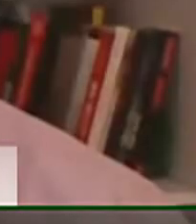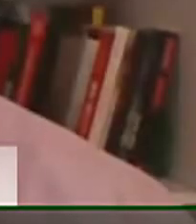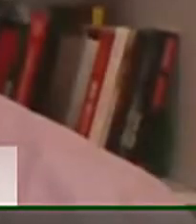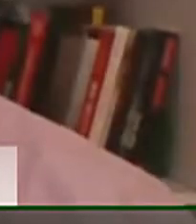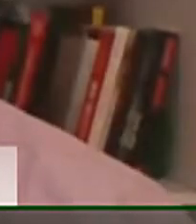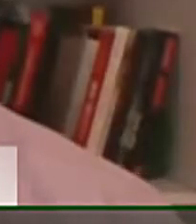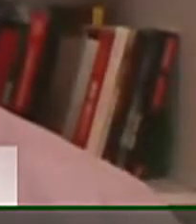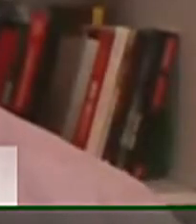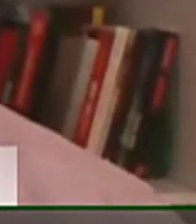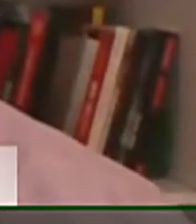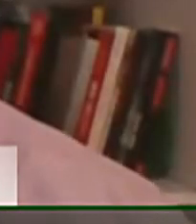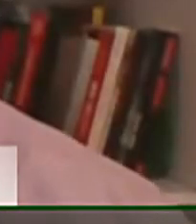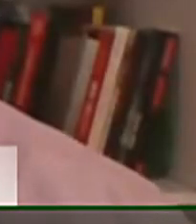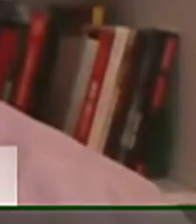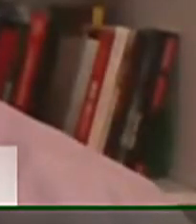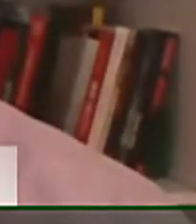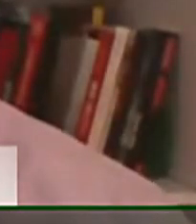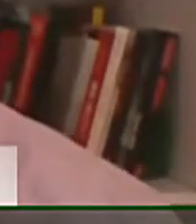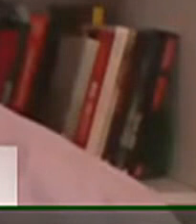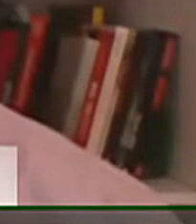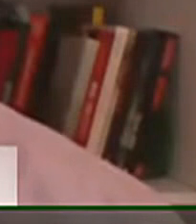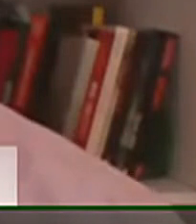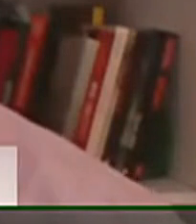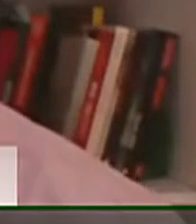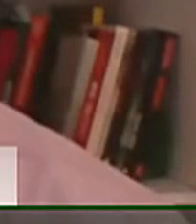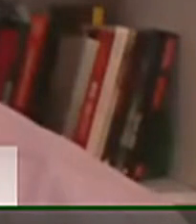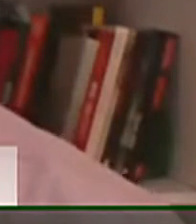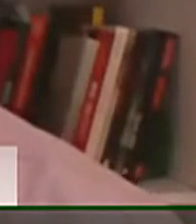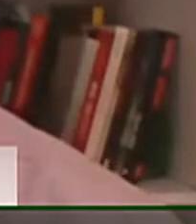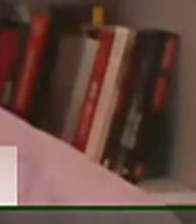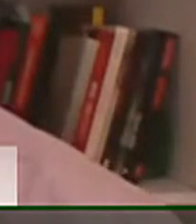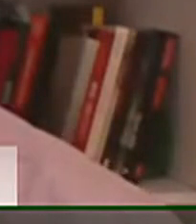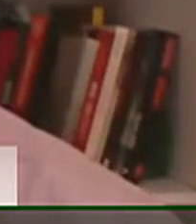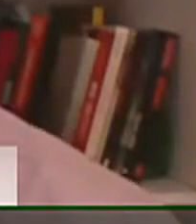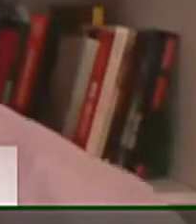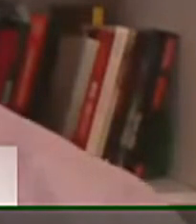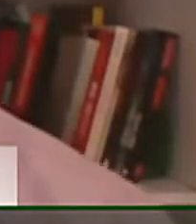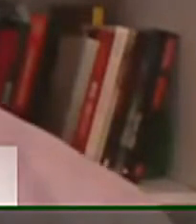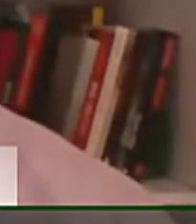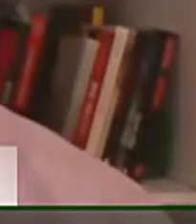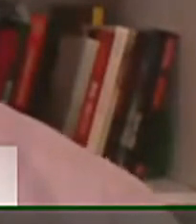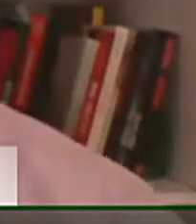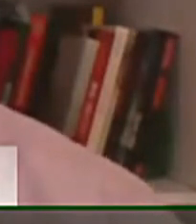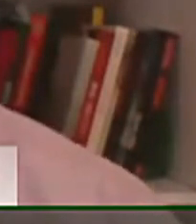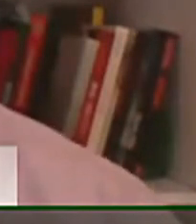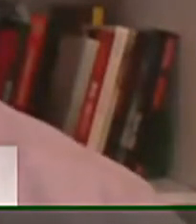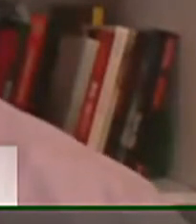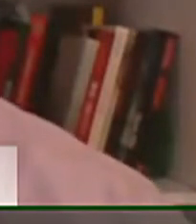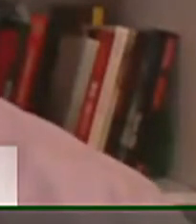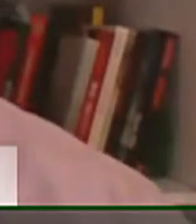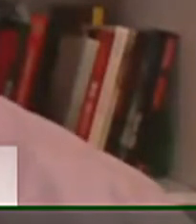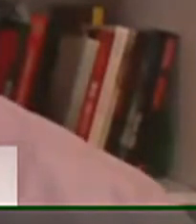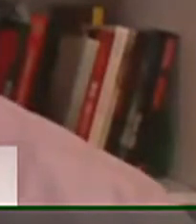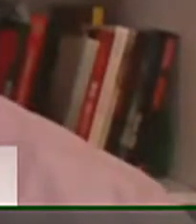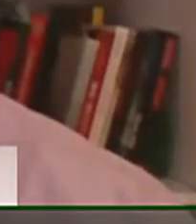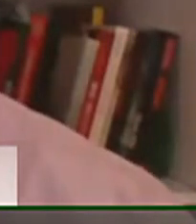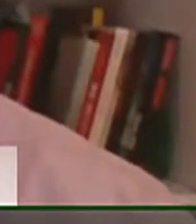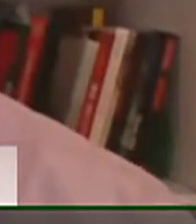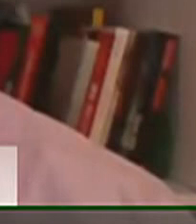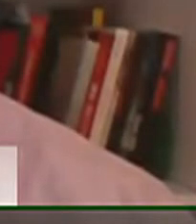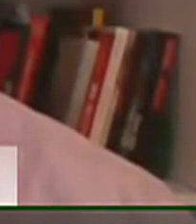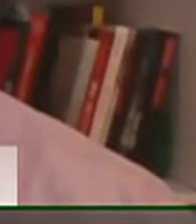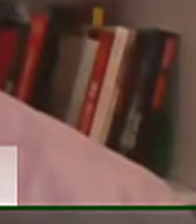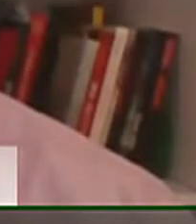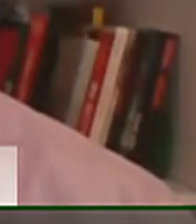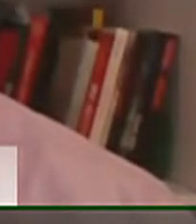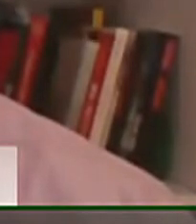né? E também tem um capital intelectual hoje, né, de certificação e etc.,